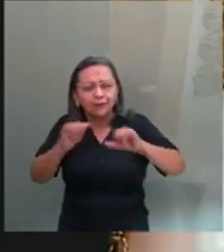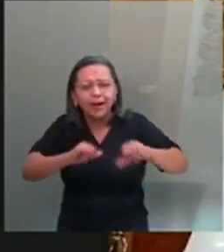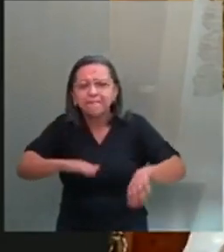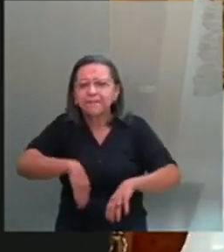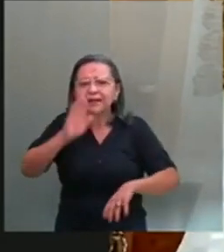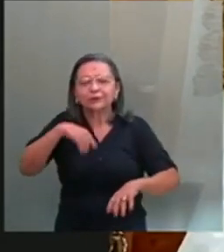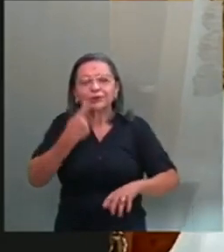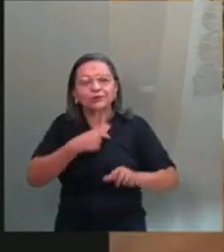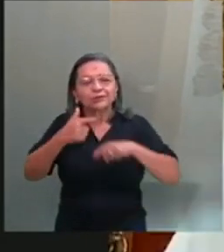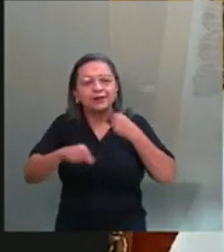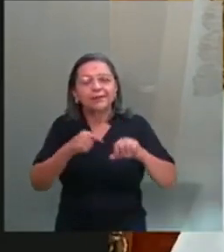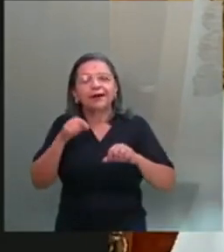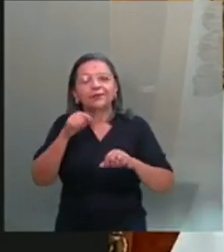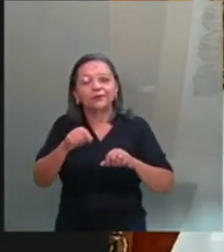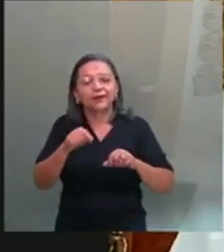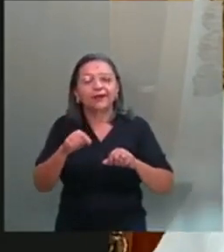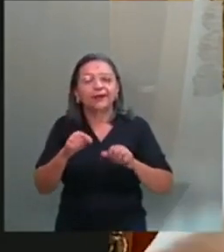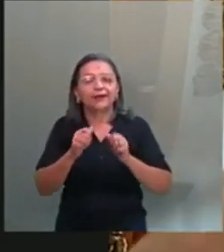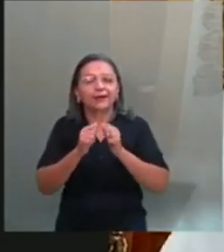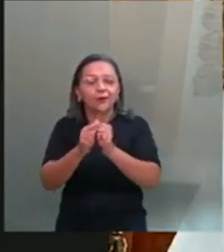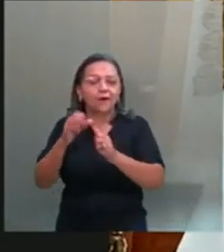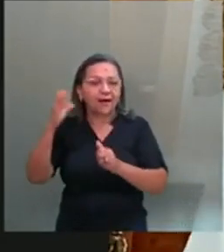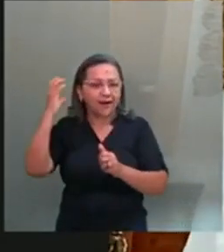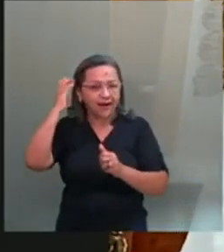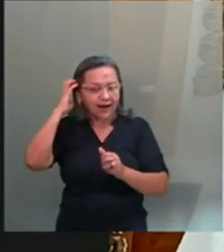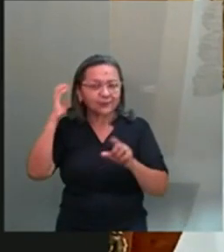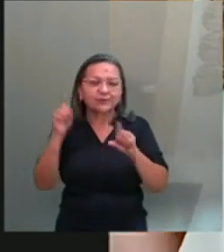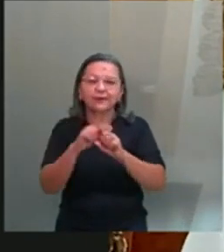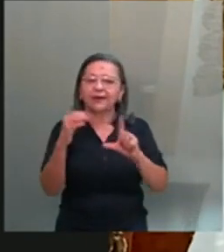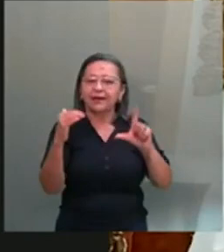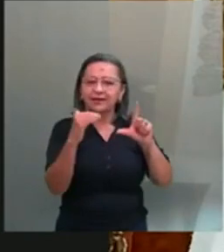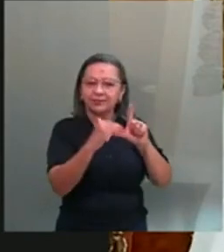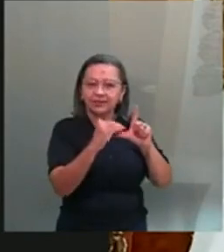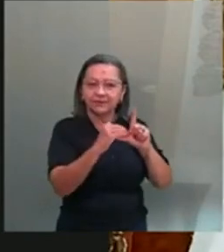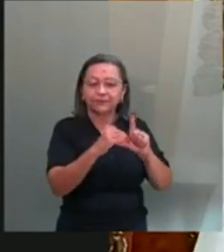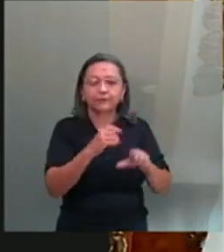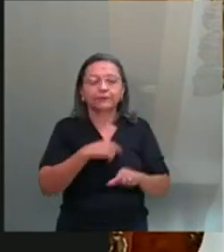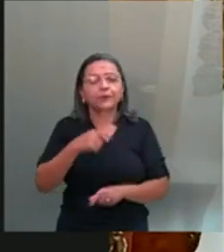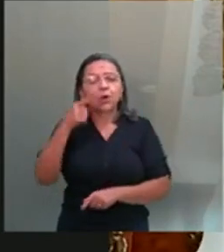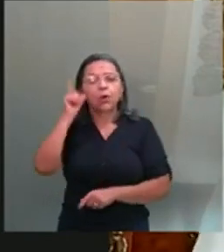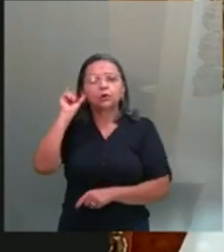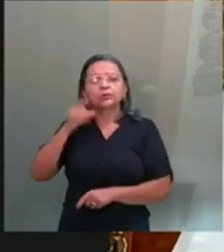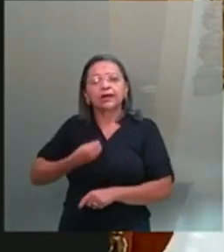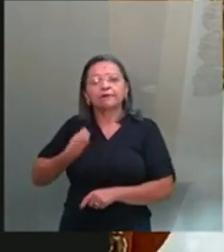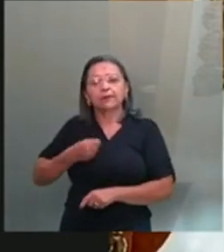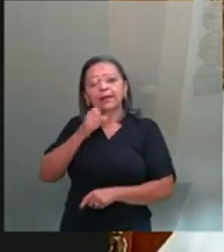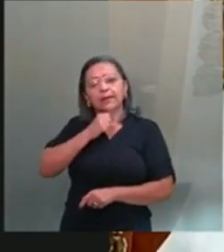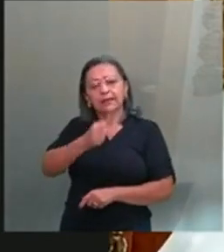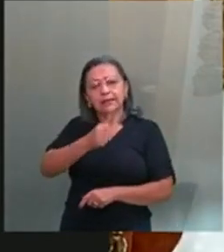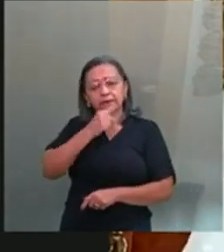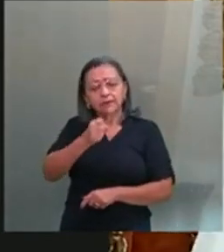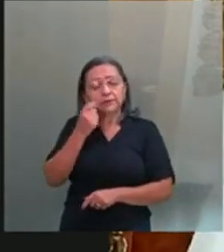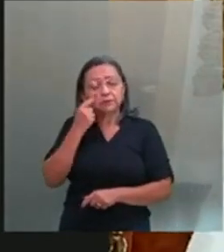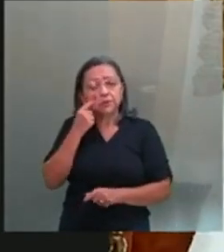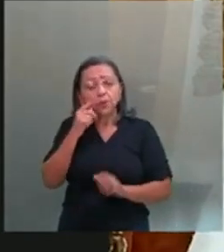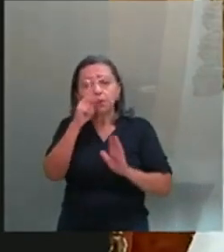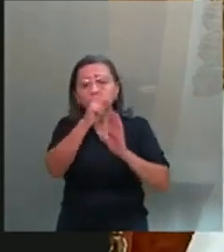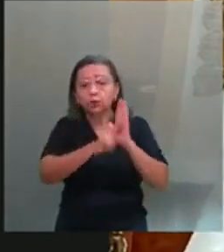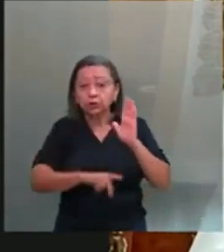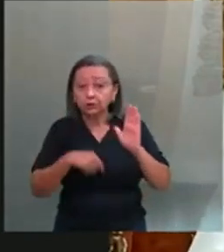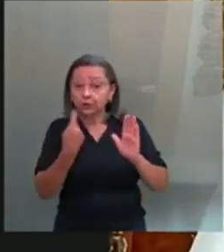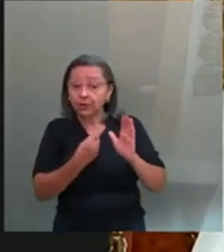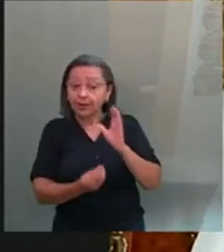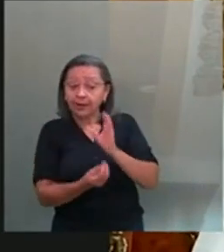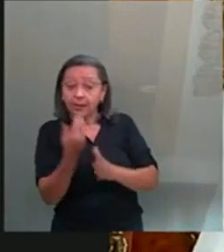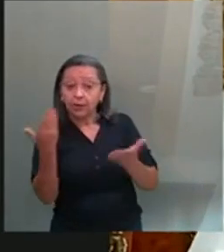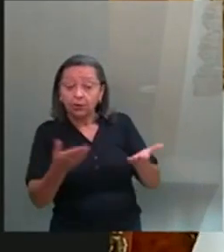nosso trabalho através da rádio, através da Agência Senado. E ontem dava uma entrevista e passava um projeto que nós estamos criando agora,